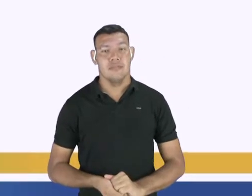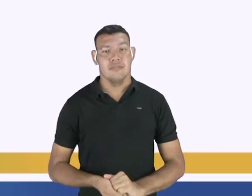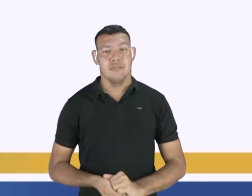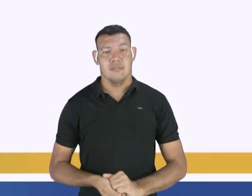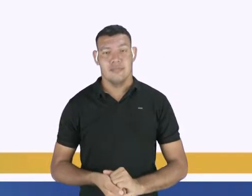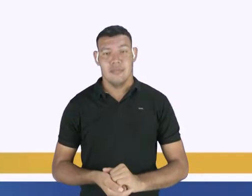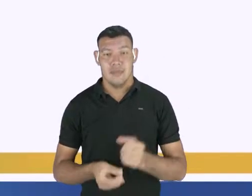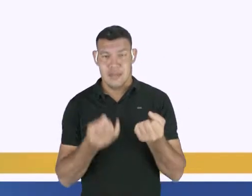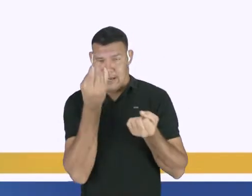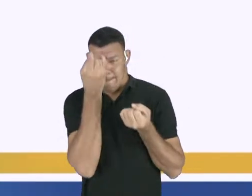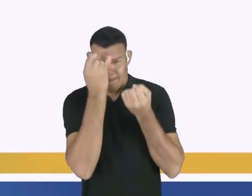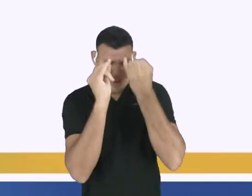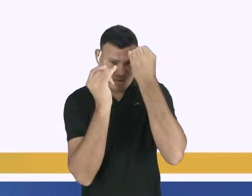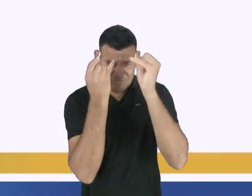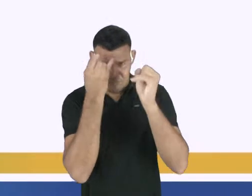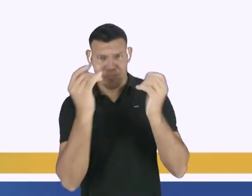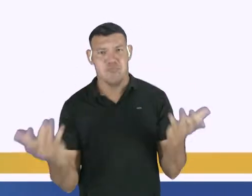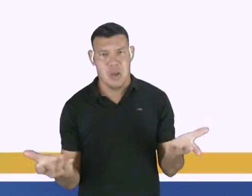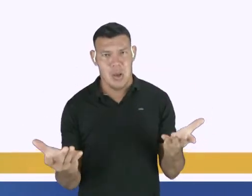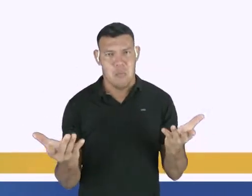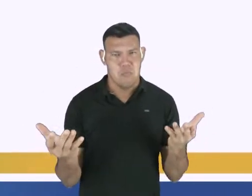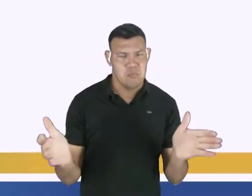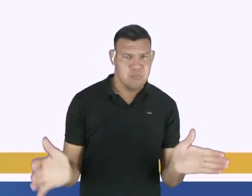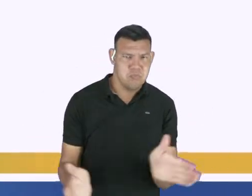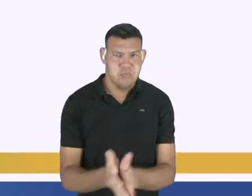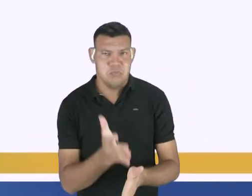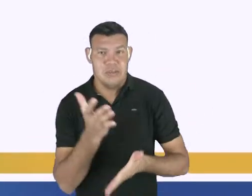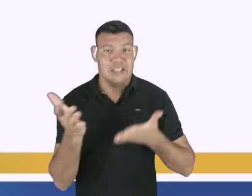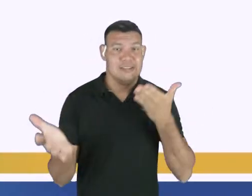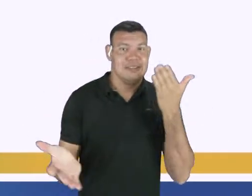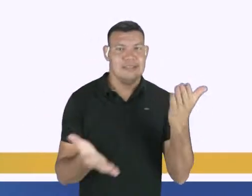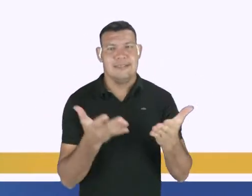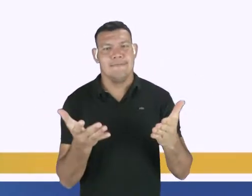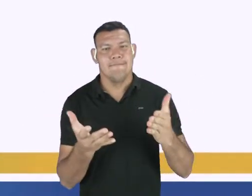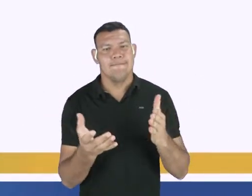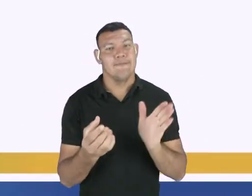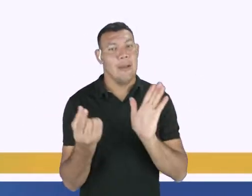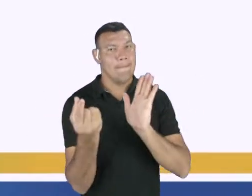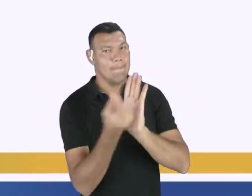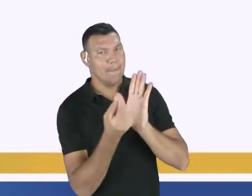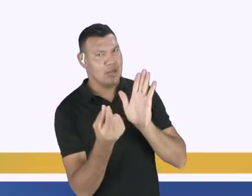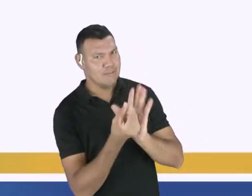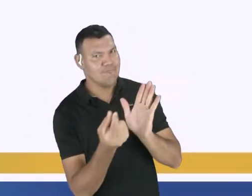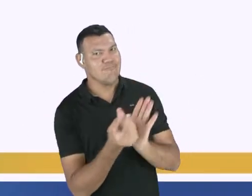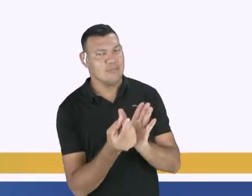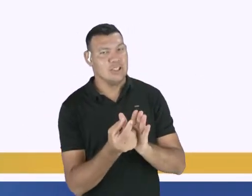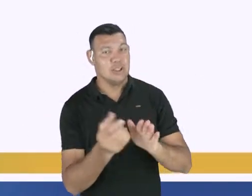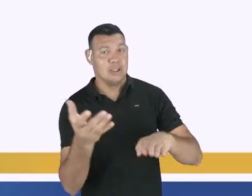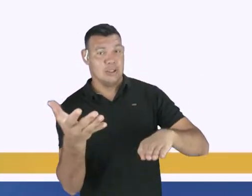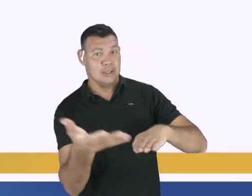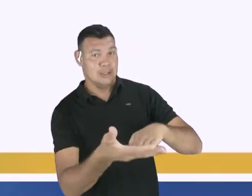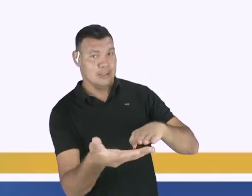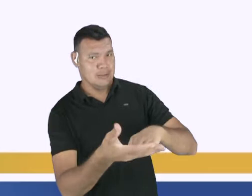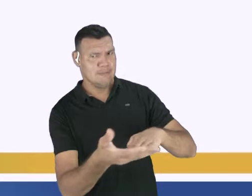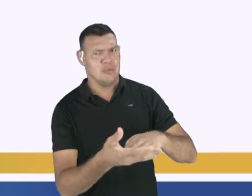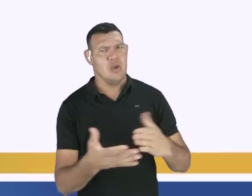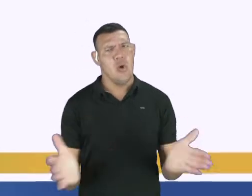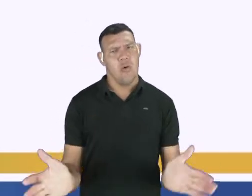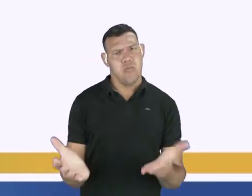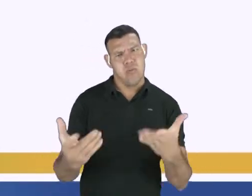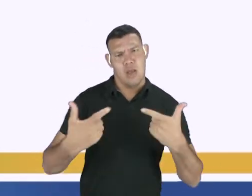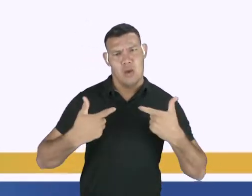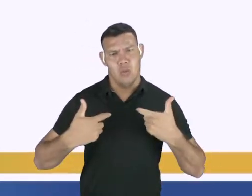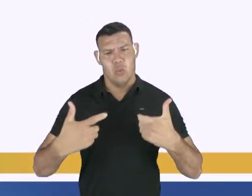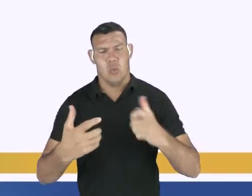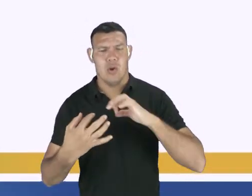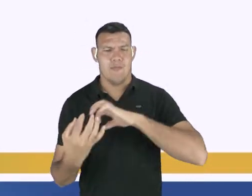Ideias bombásticas. No século XIX, surgiram teorias que marcariam a idade contemporânea, estimulando guerras e